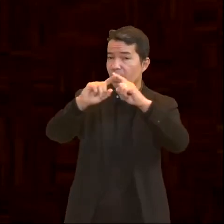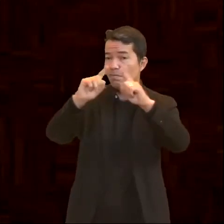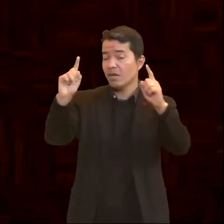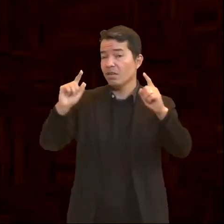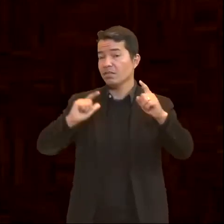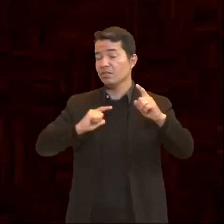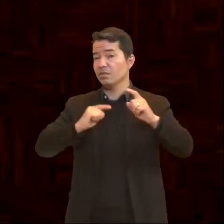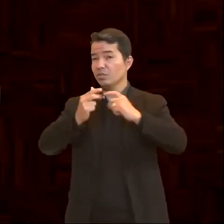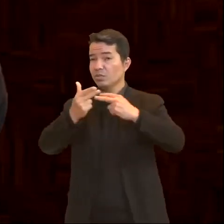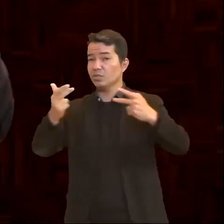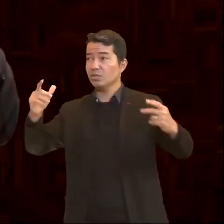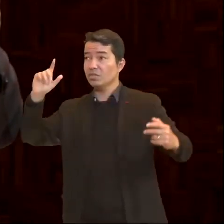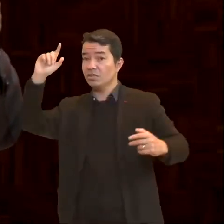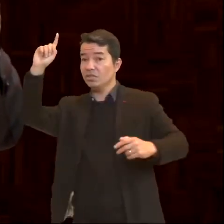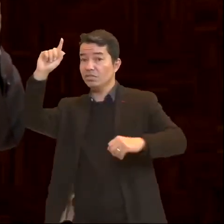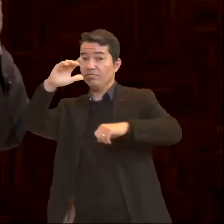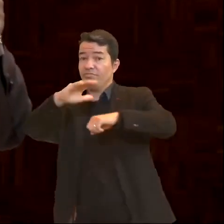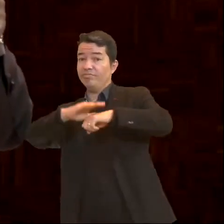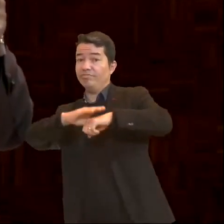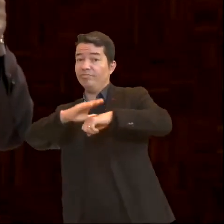Esta é sua decisão.